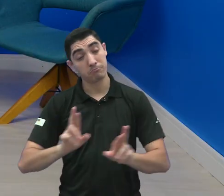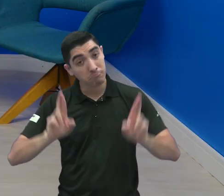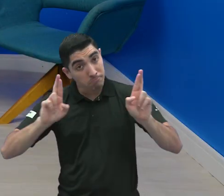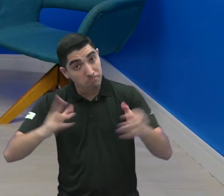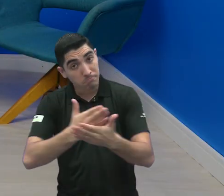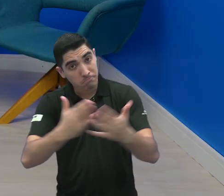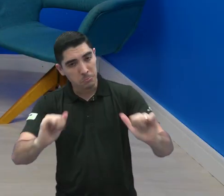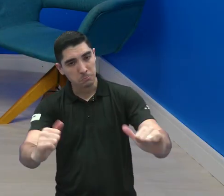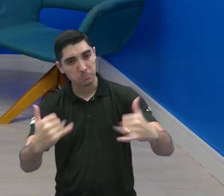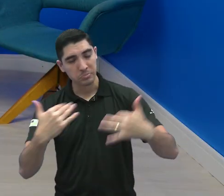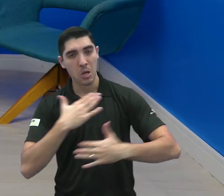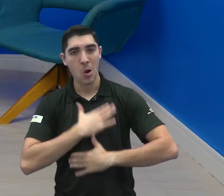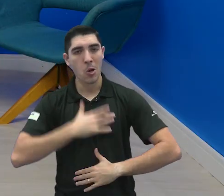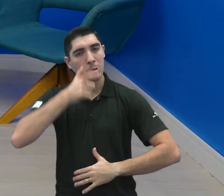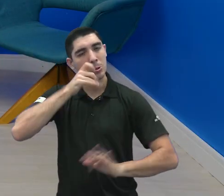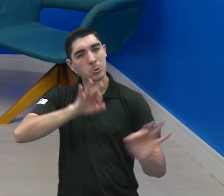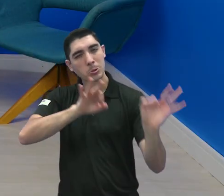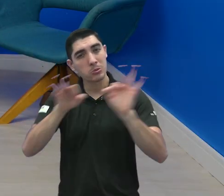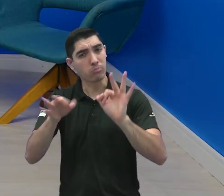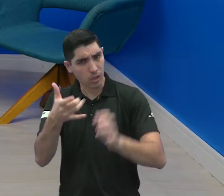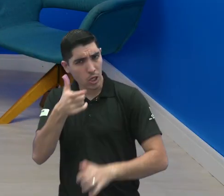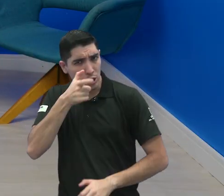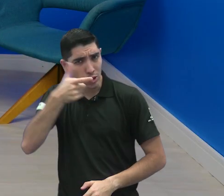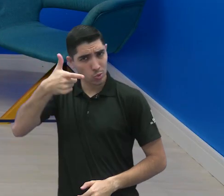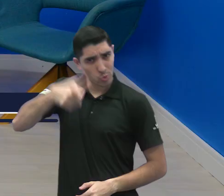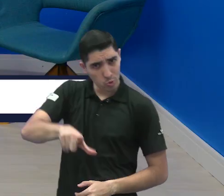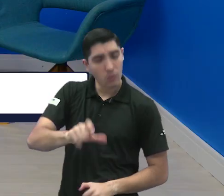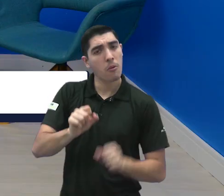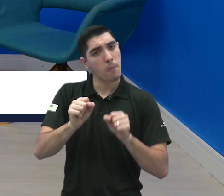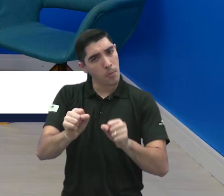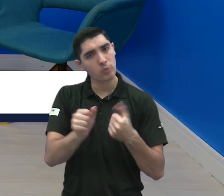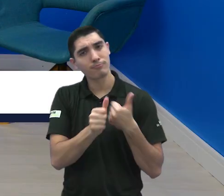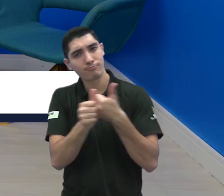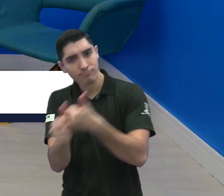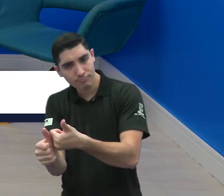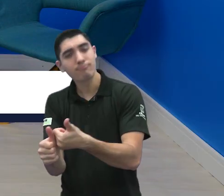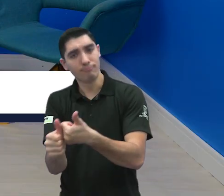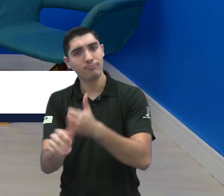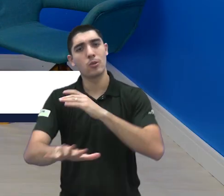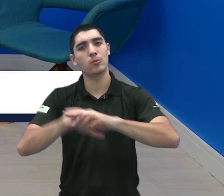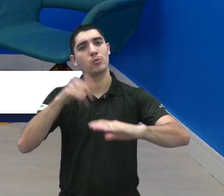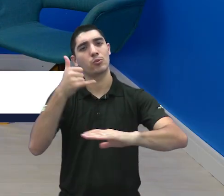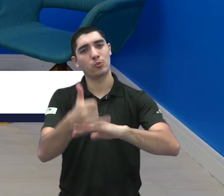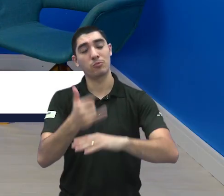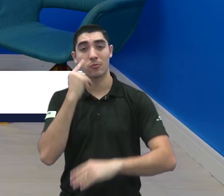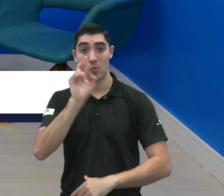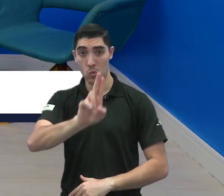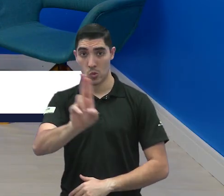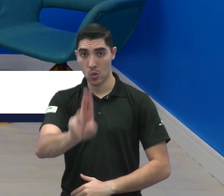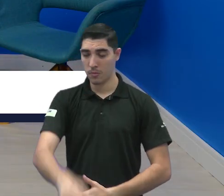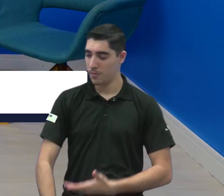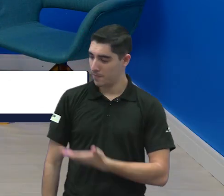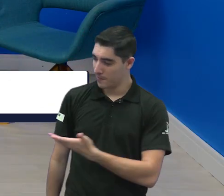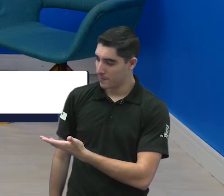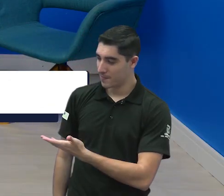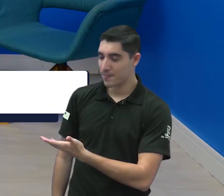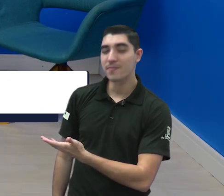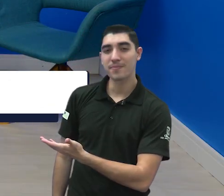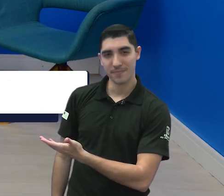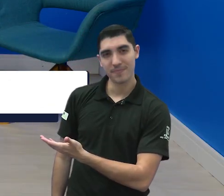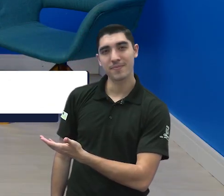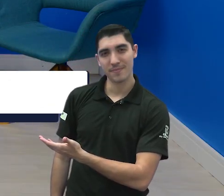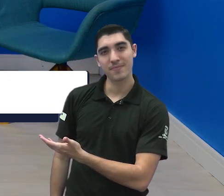semana. Espero que vocês tenham gostado do programa. Se quiser rever essa edição, é só nos acompanhar lá pelo nosso canal no YouTube. É o